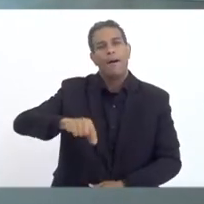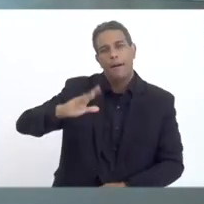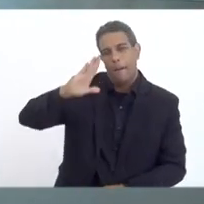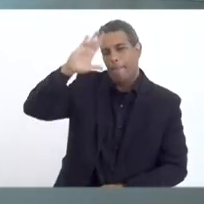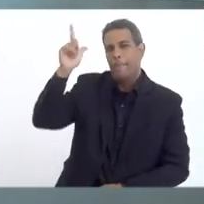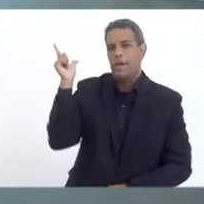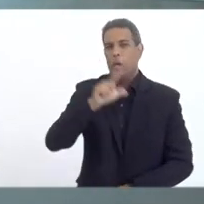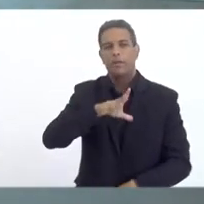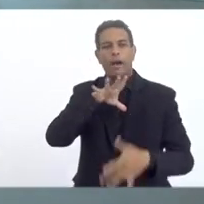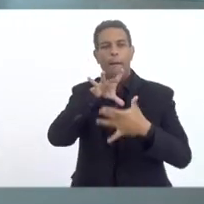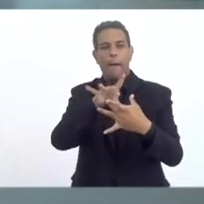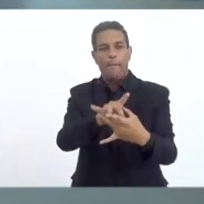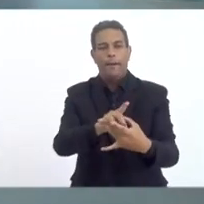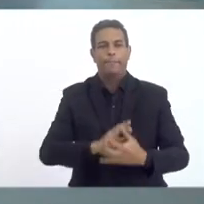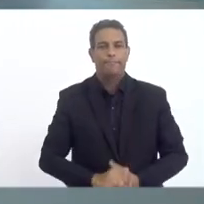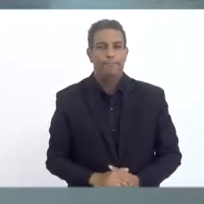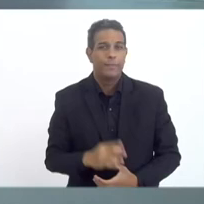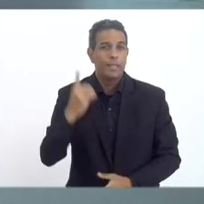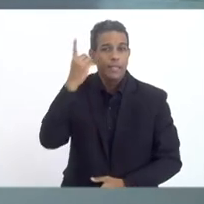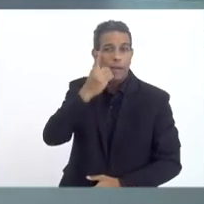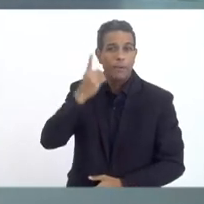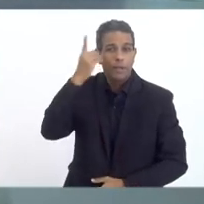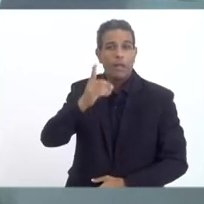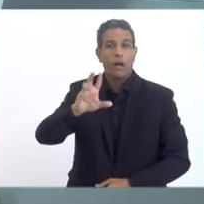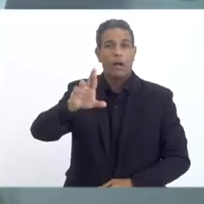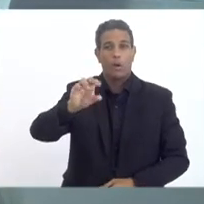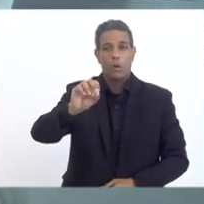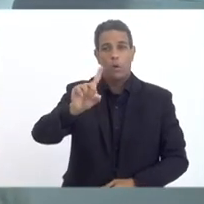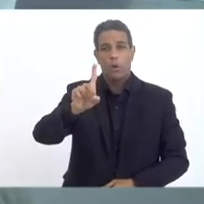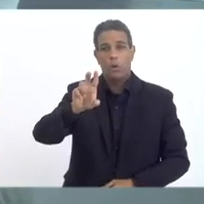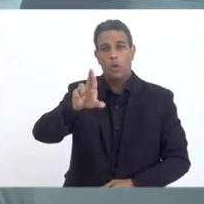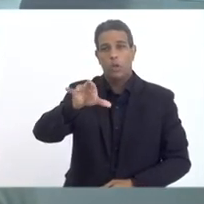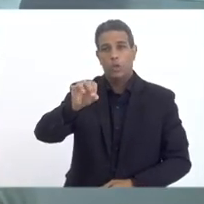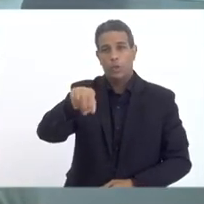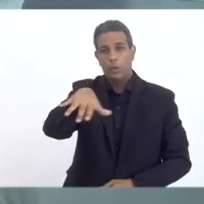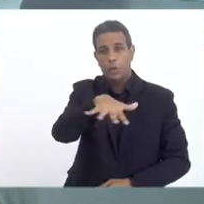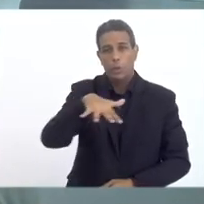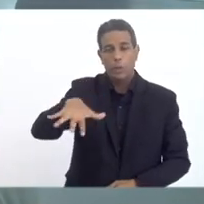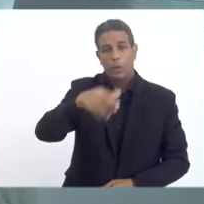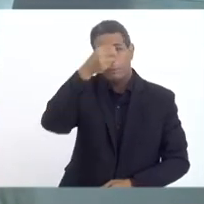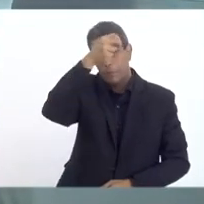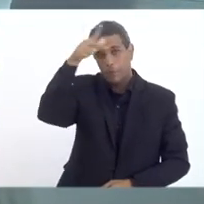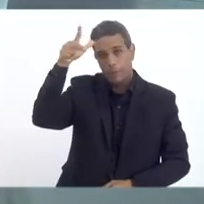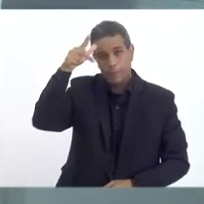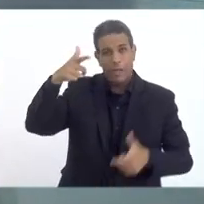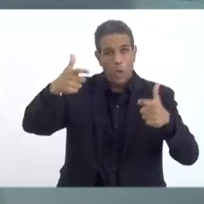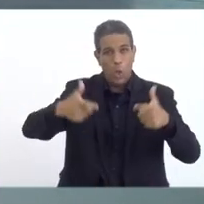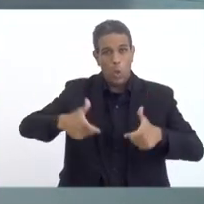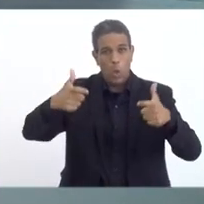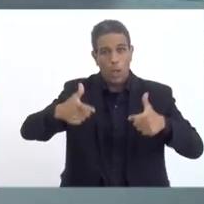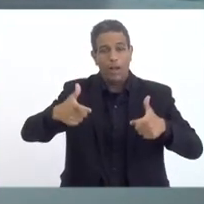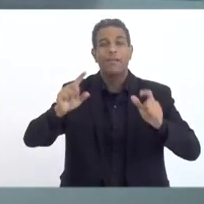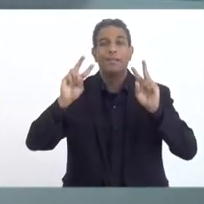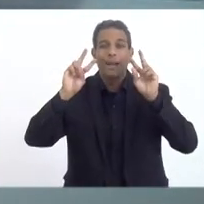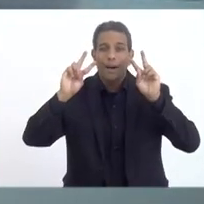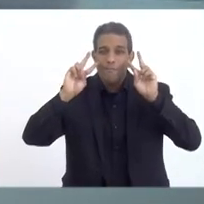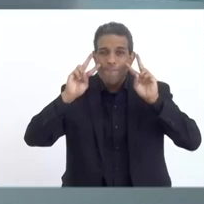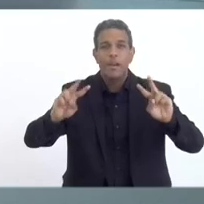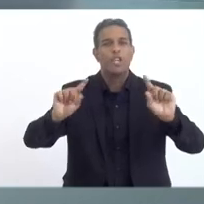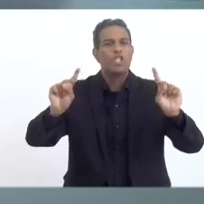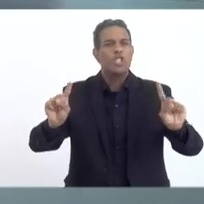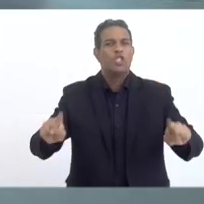para o funcionamento do Estado. O deputado Rodrigo Amorim, que já foi secretário municipal de planejamento de Mesquita, sabe bem da importância e dos